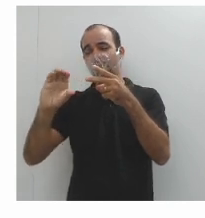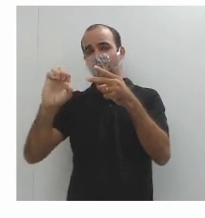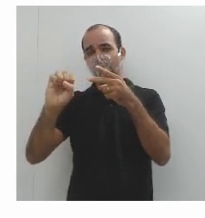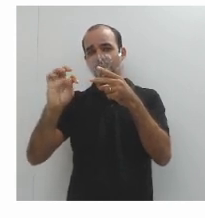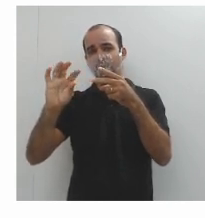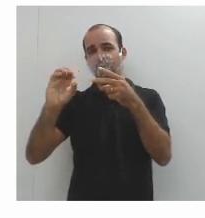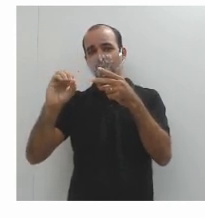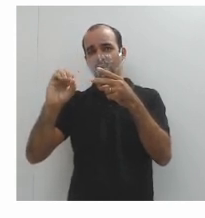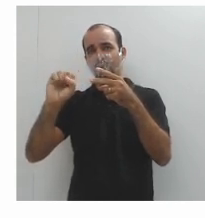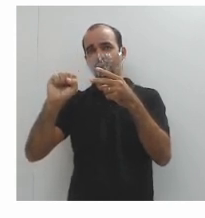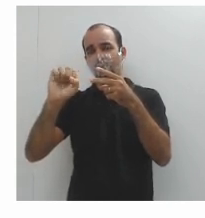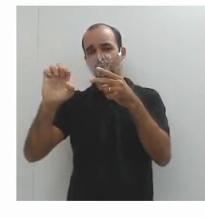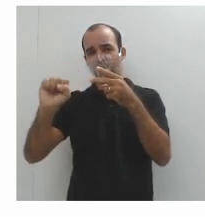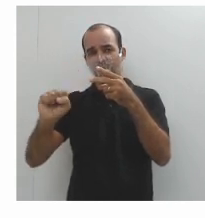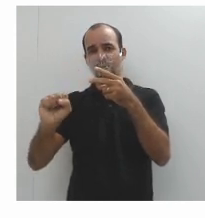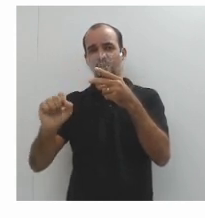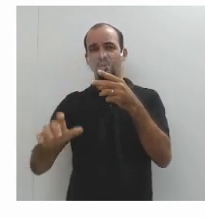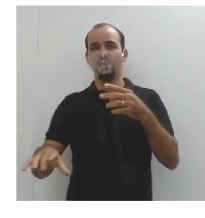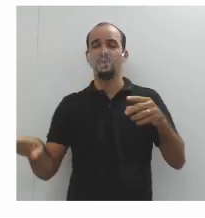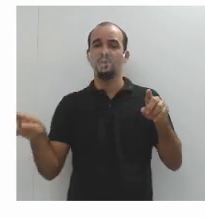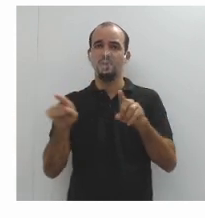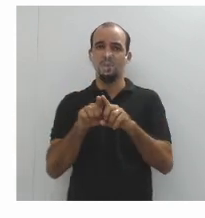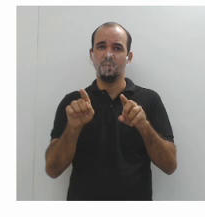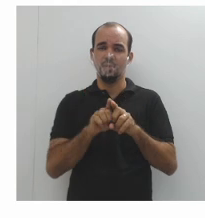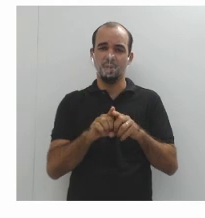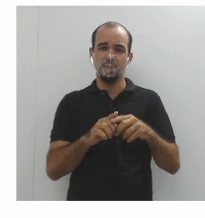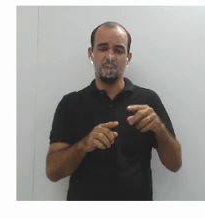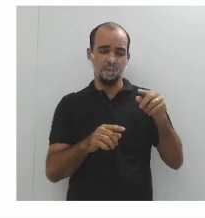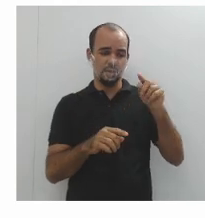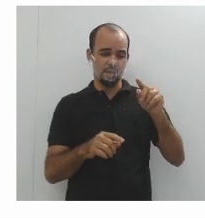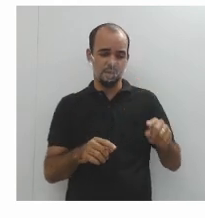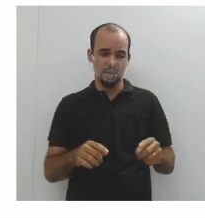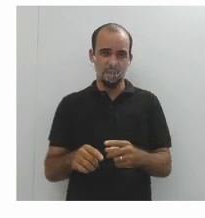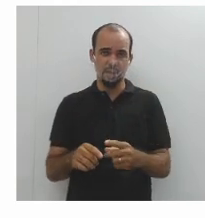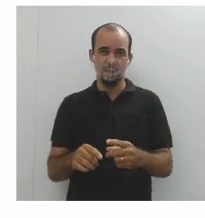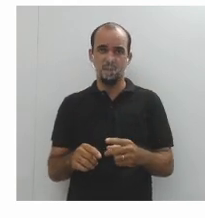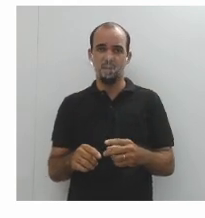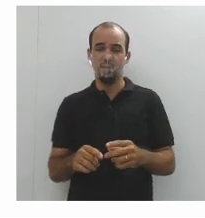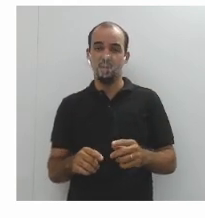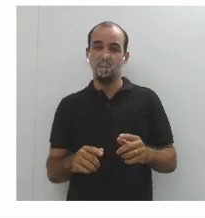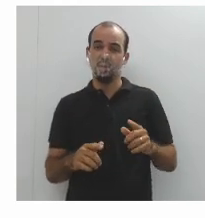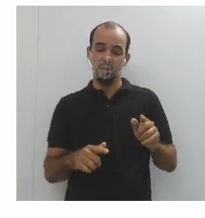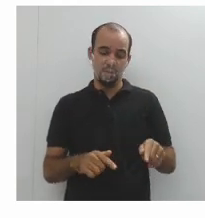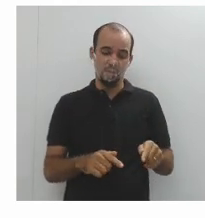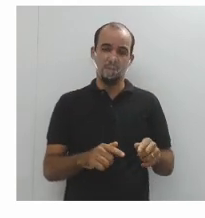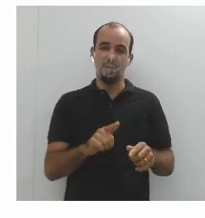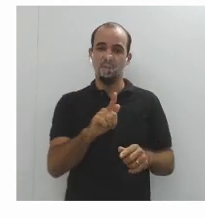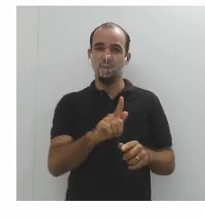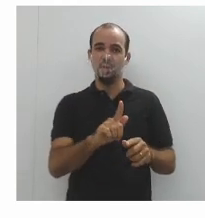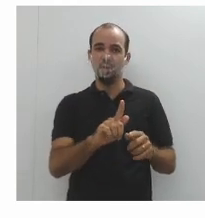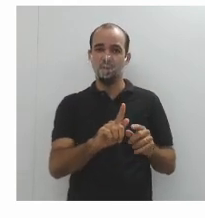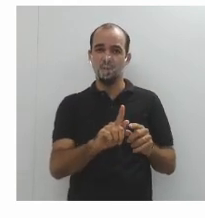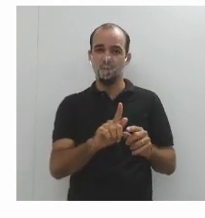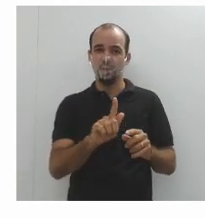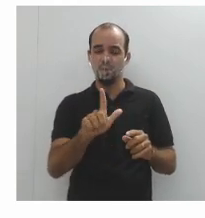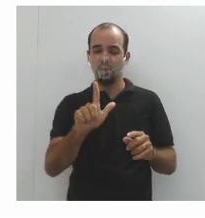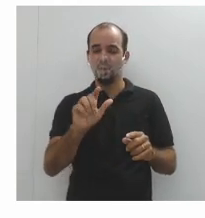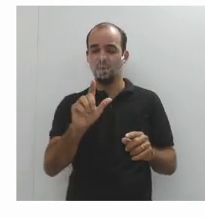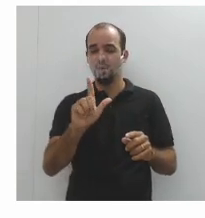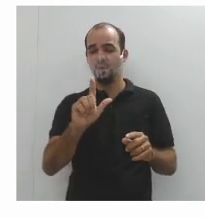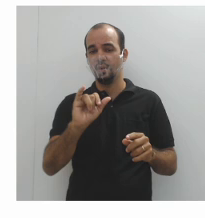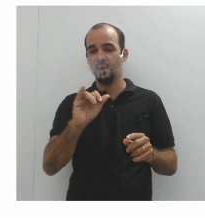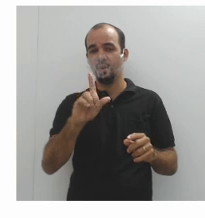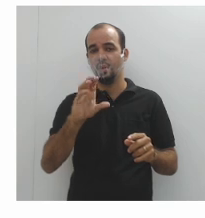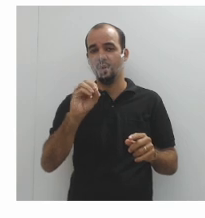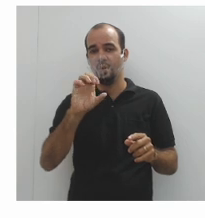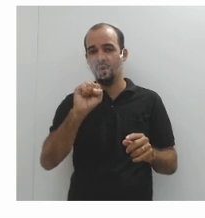E temos que aqui é o caso da nossa glicose, que é uma ose ou um